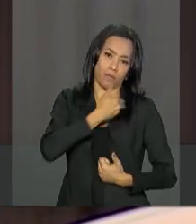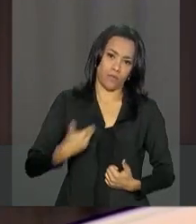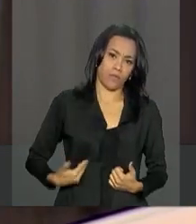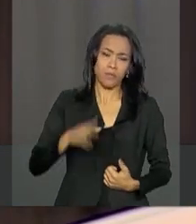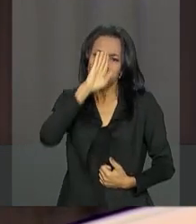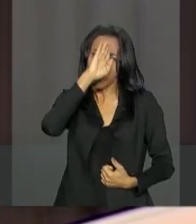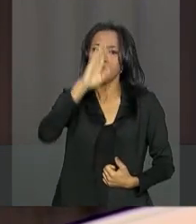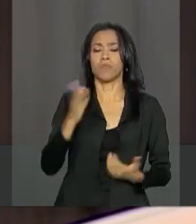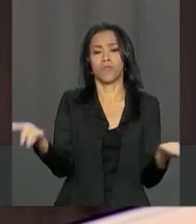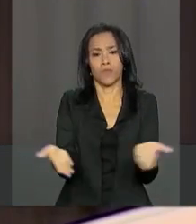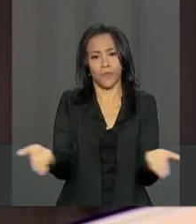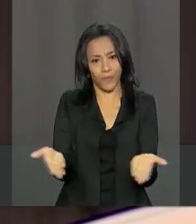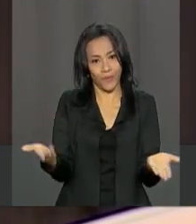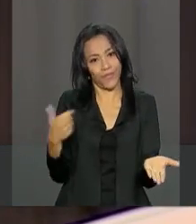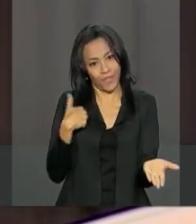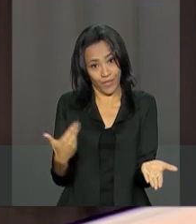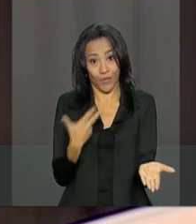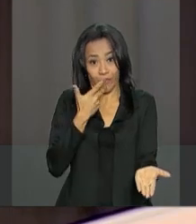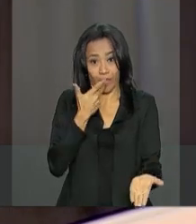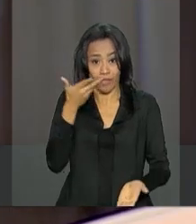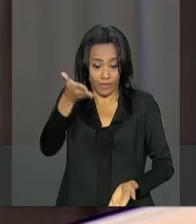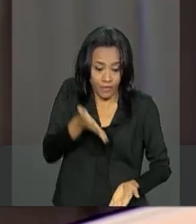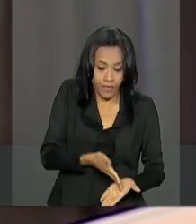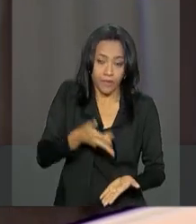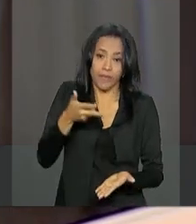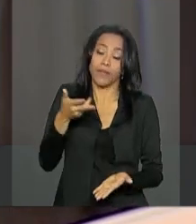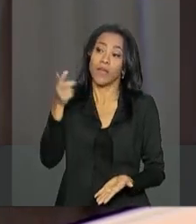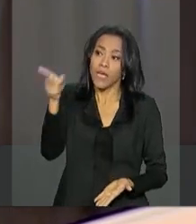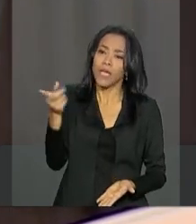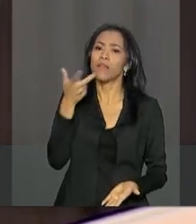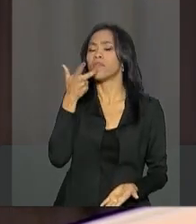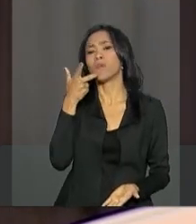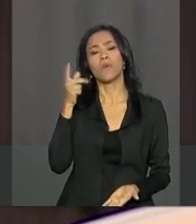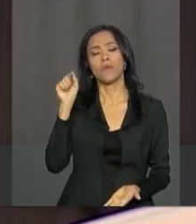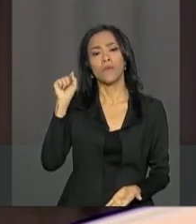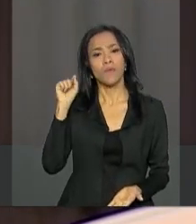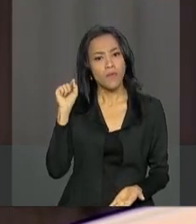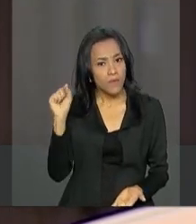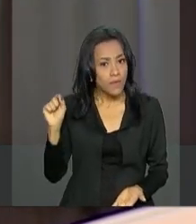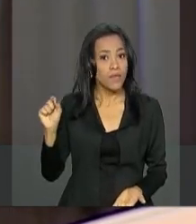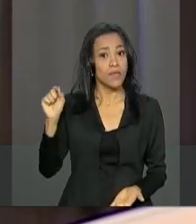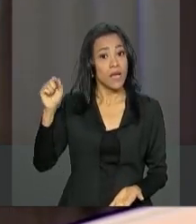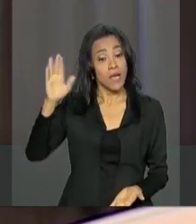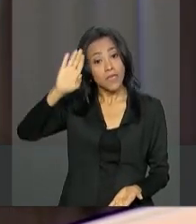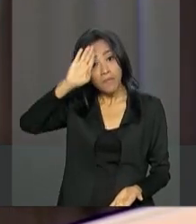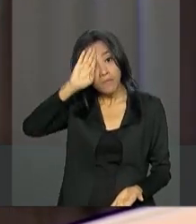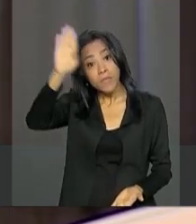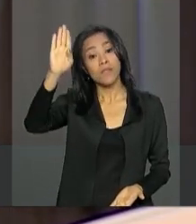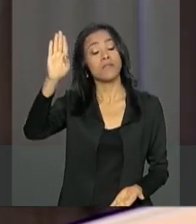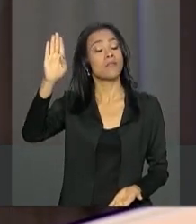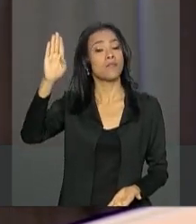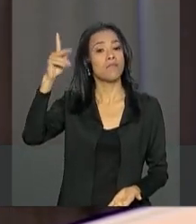especialmente hoje, tomei a liberdade de fazê-lo, o Robson condensou, por assim dizer, as principais